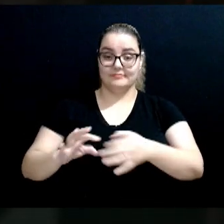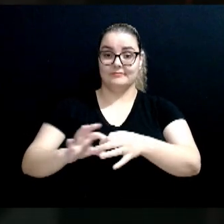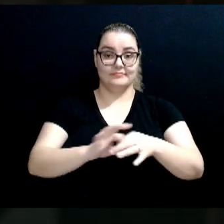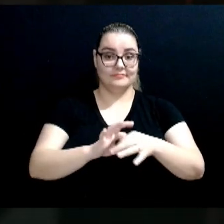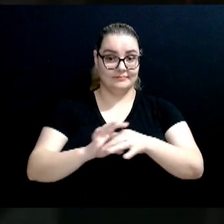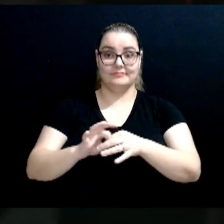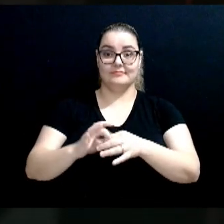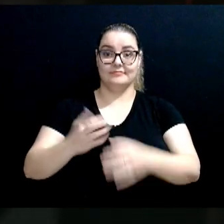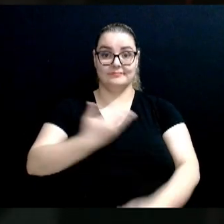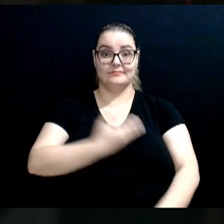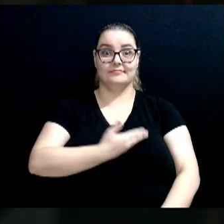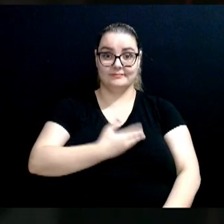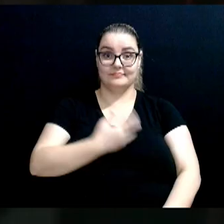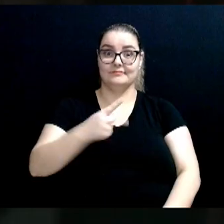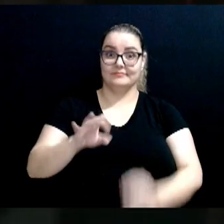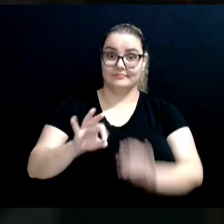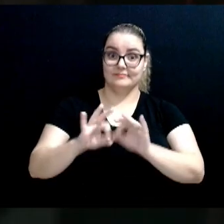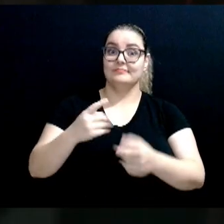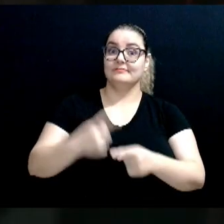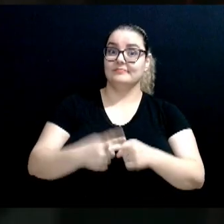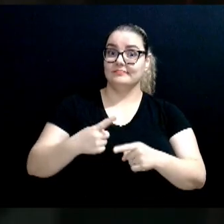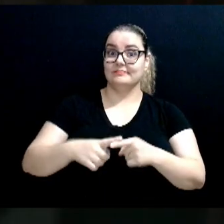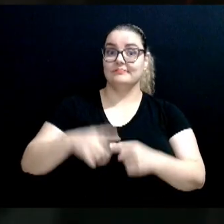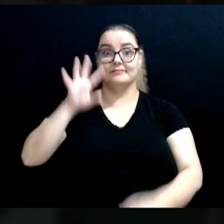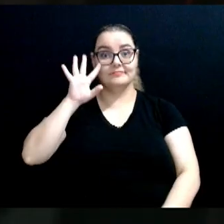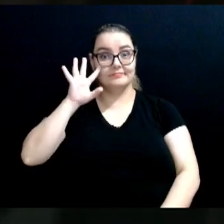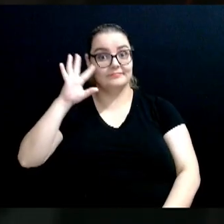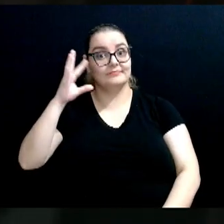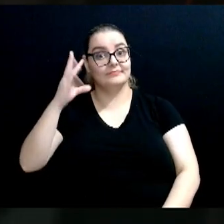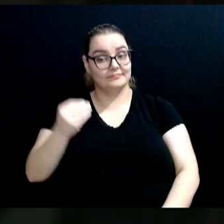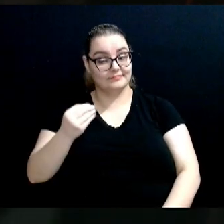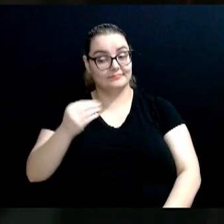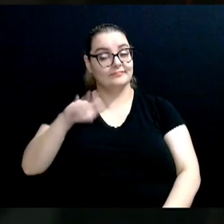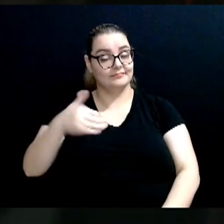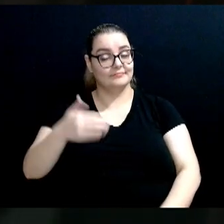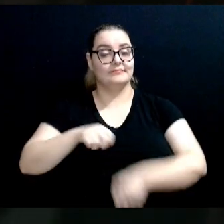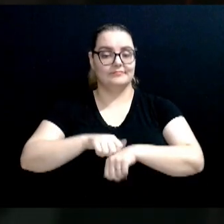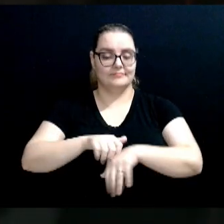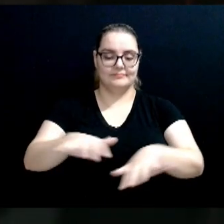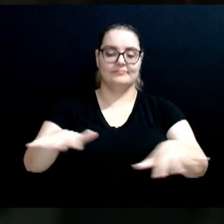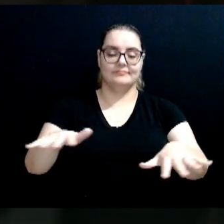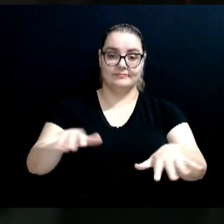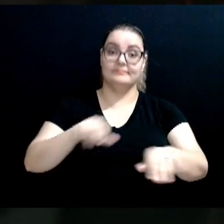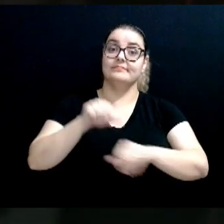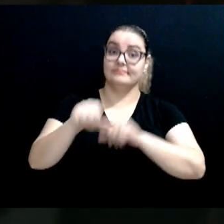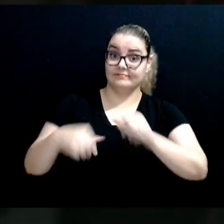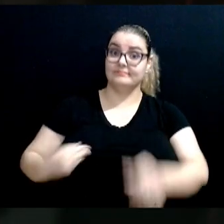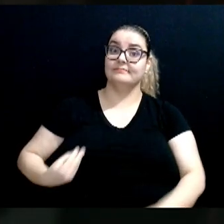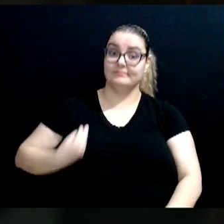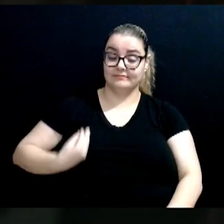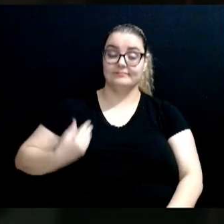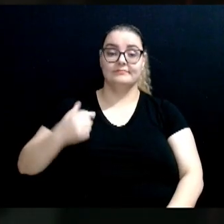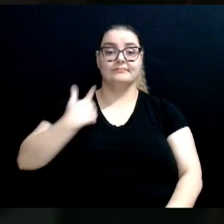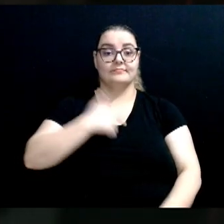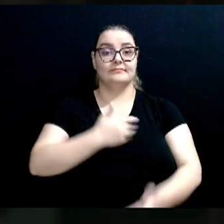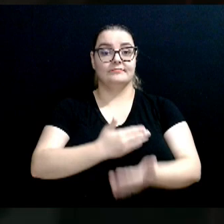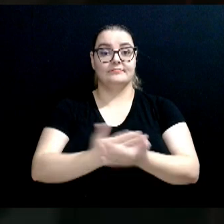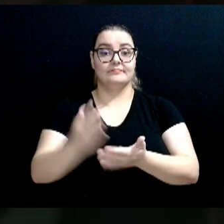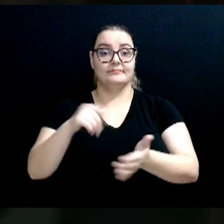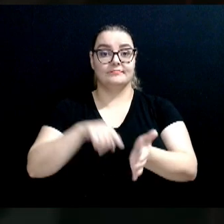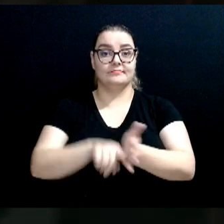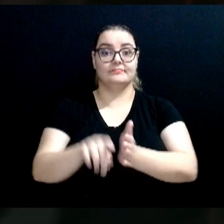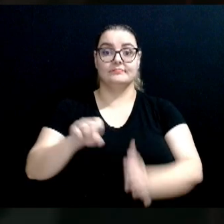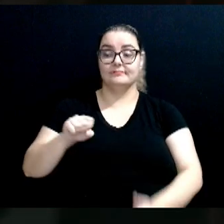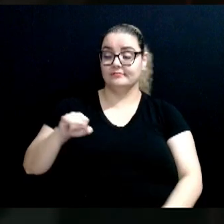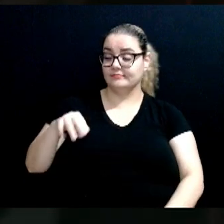família, porque o conhecimento, gente, quando ele é repassado, ele transforma vidas. Então a gente já começa perguntando para a Sinara.